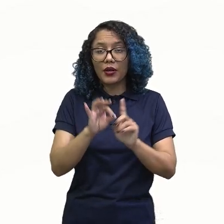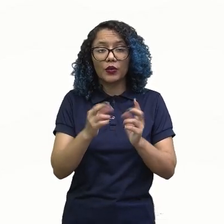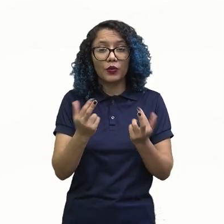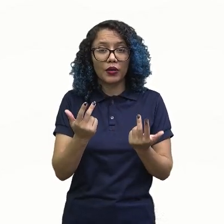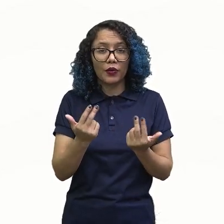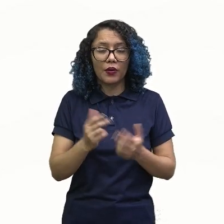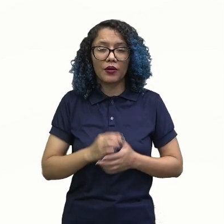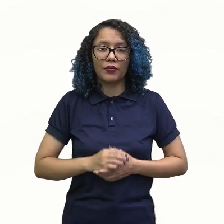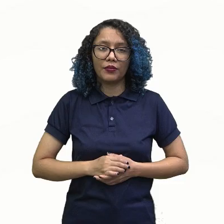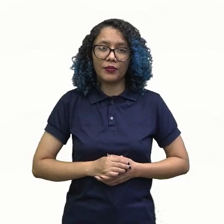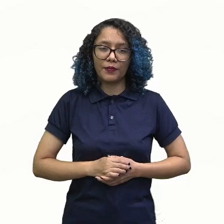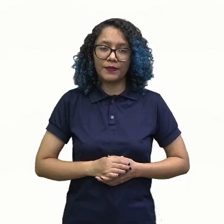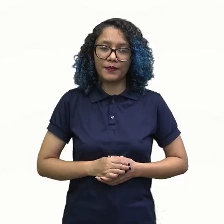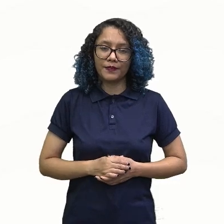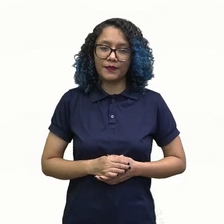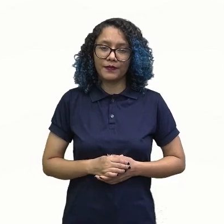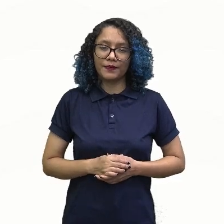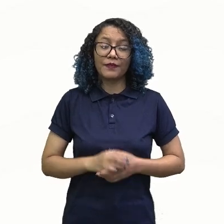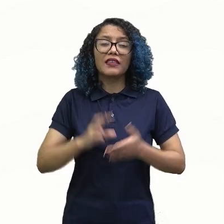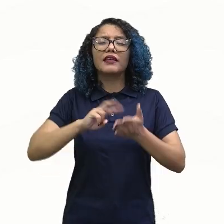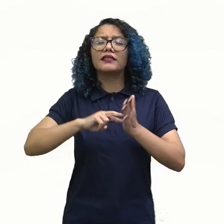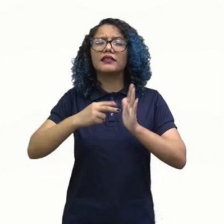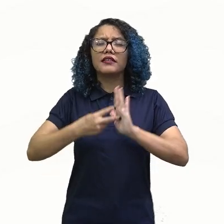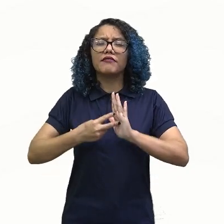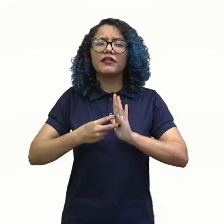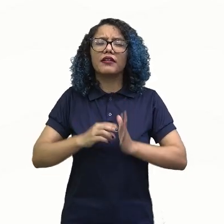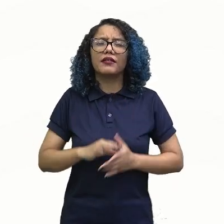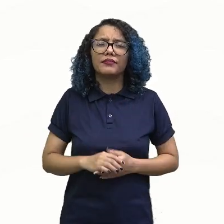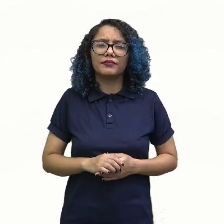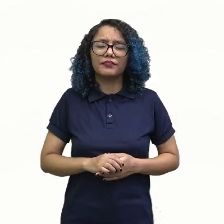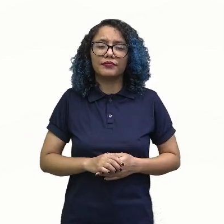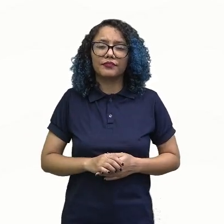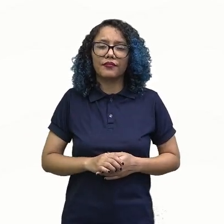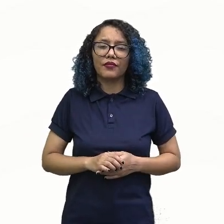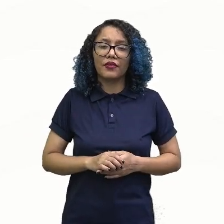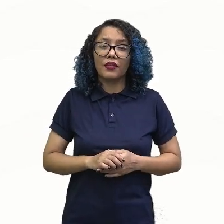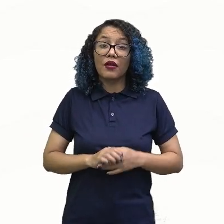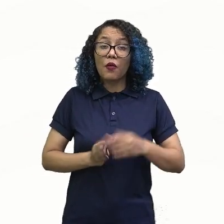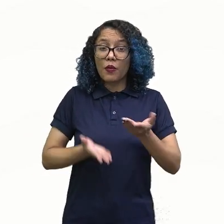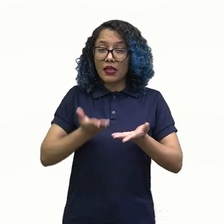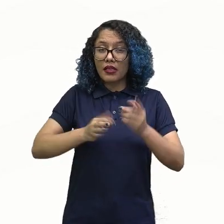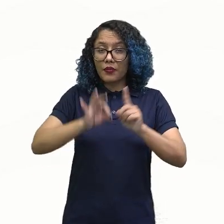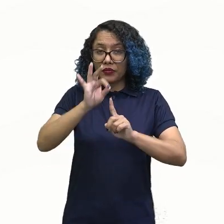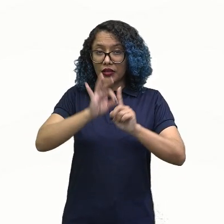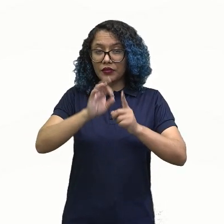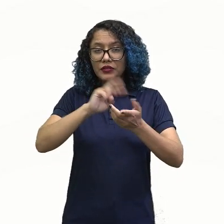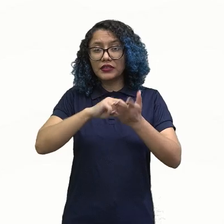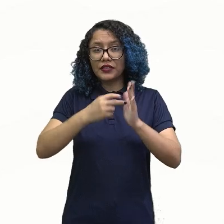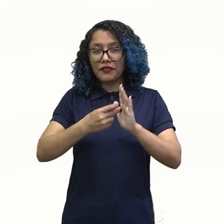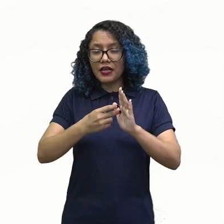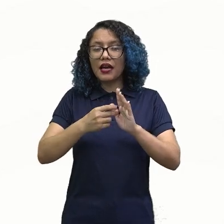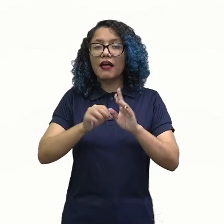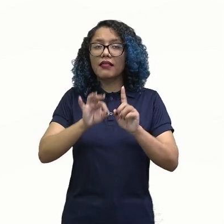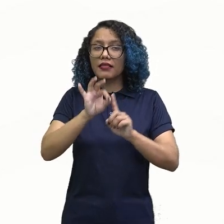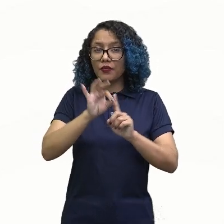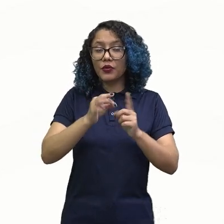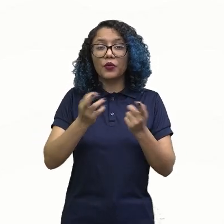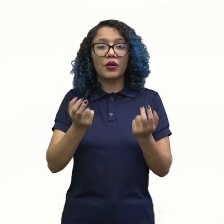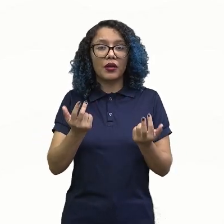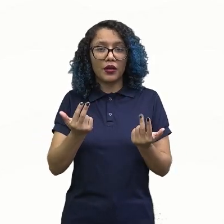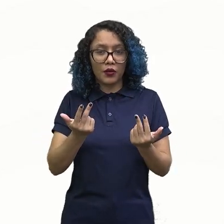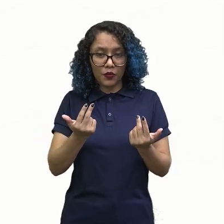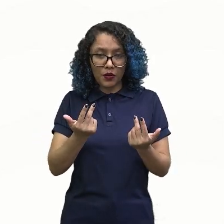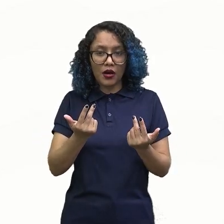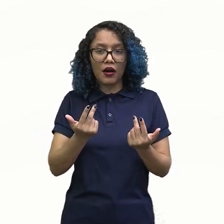outras palavras, você vai dizer o quê? Que o equilíbrio térmico significa que eles têm a mesma temperatura